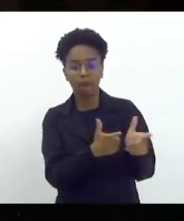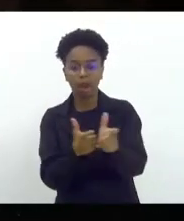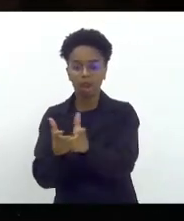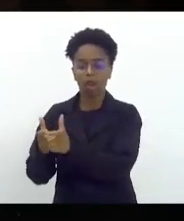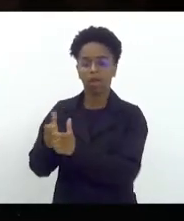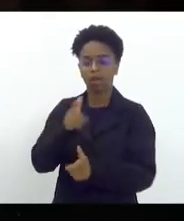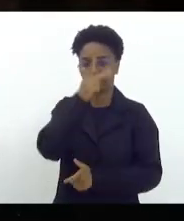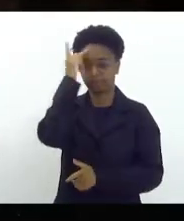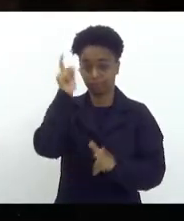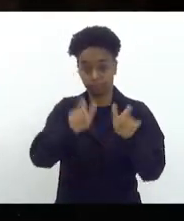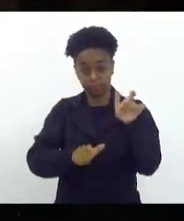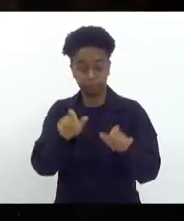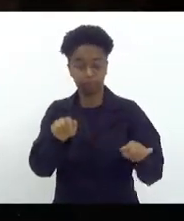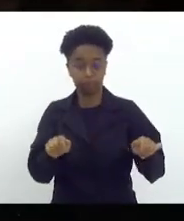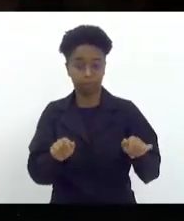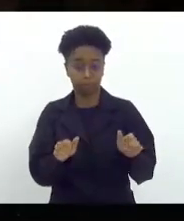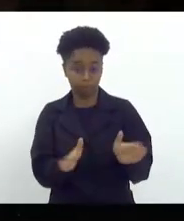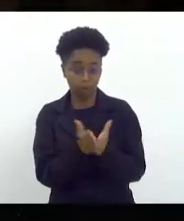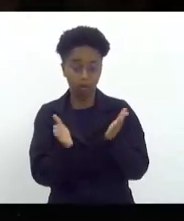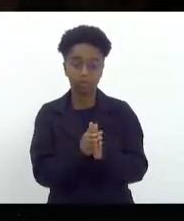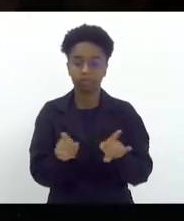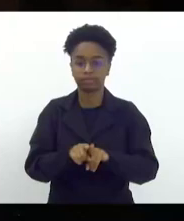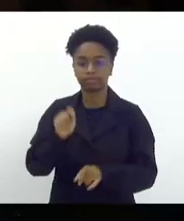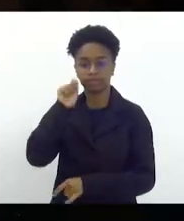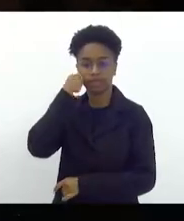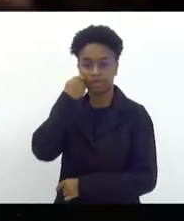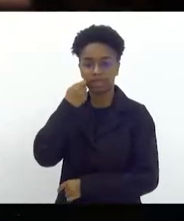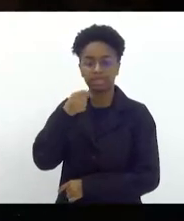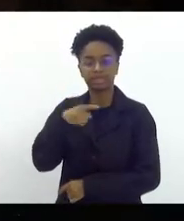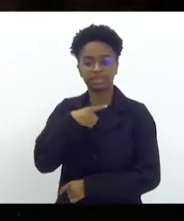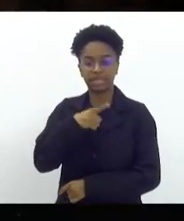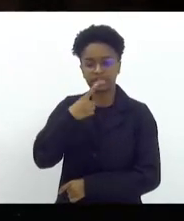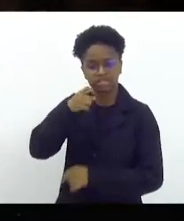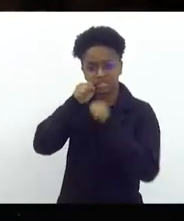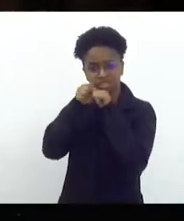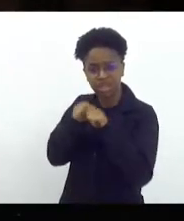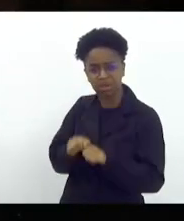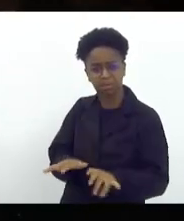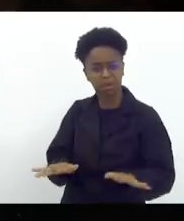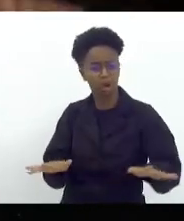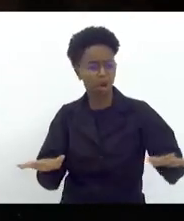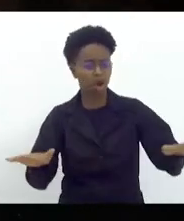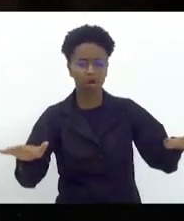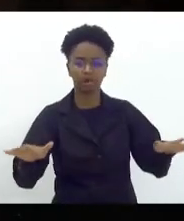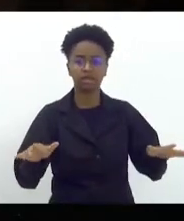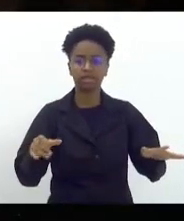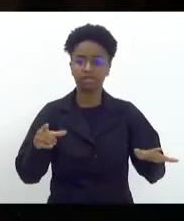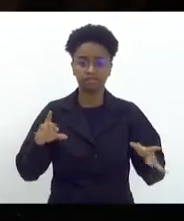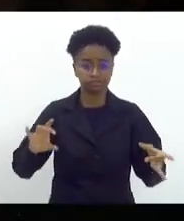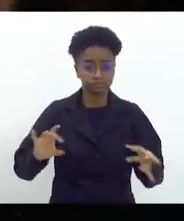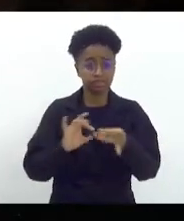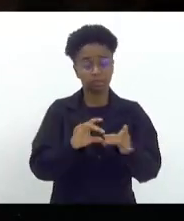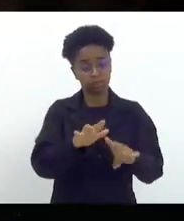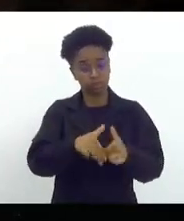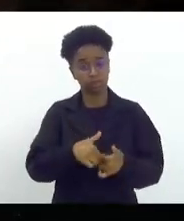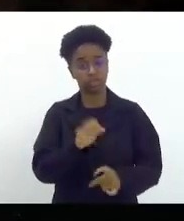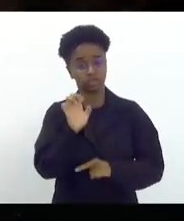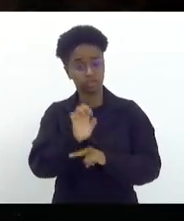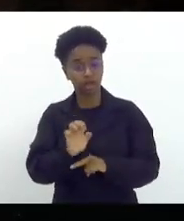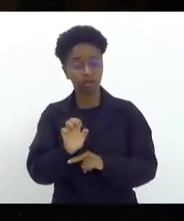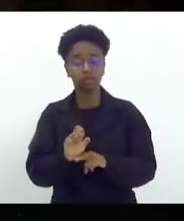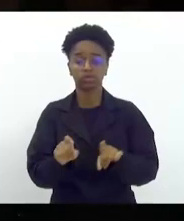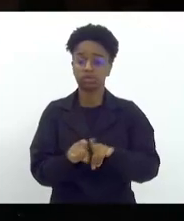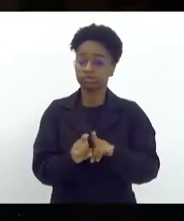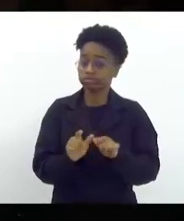pobreza e a Negritude que deixa um astro de sangue de morte sino nas costas do Estado nas